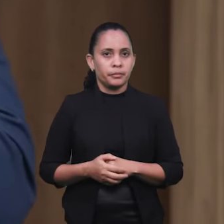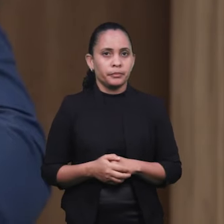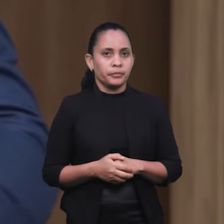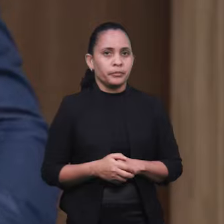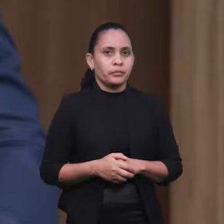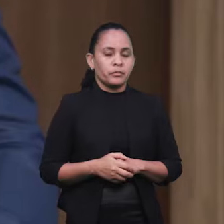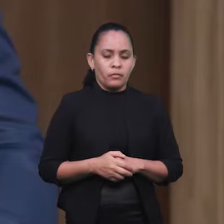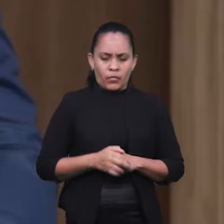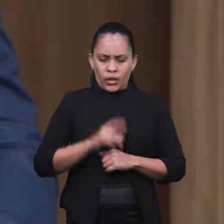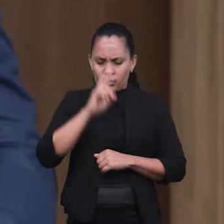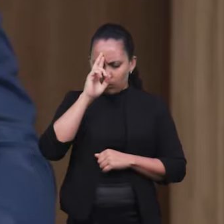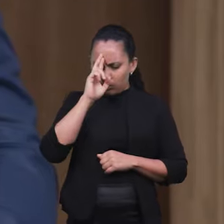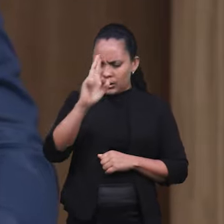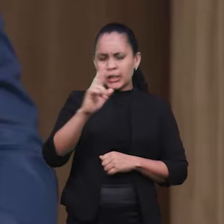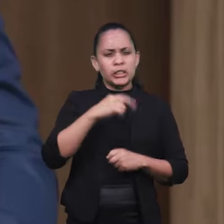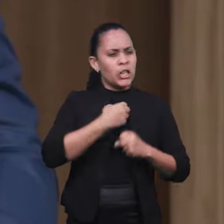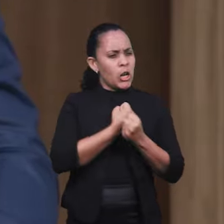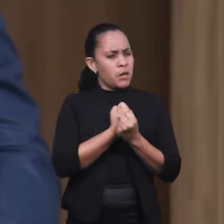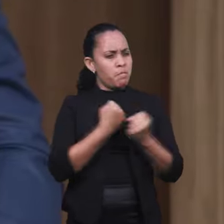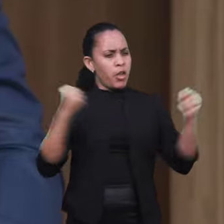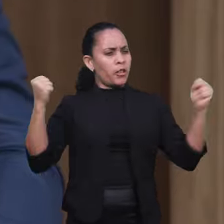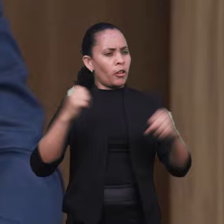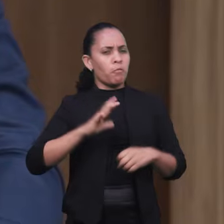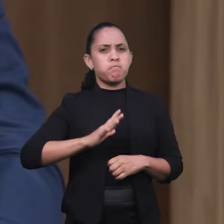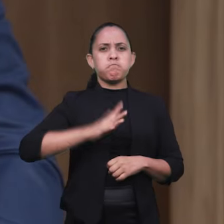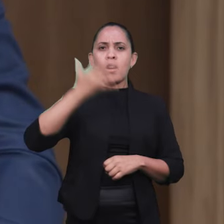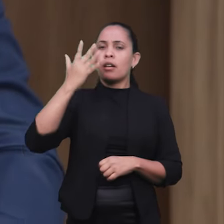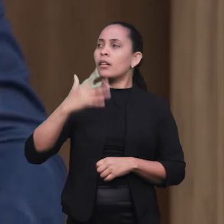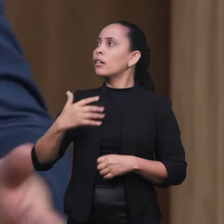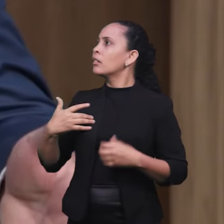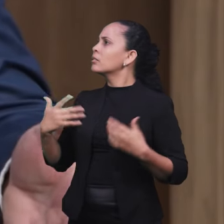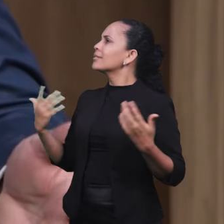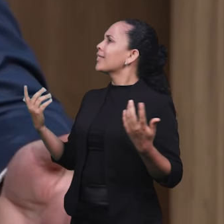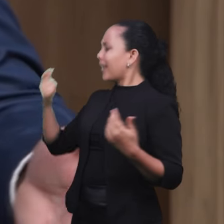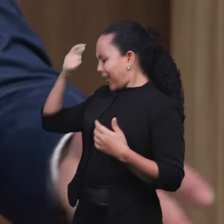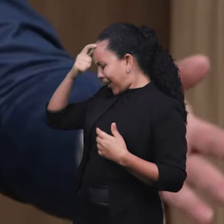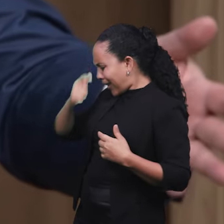grande líder, libertador, de um herói. Ele falou: